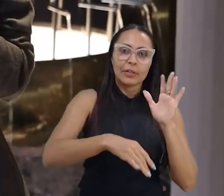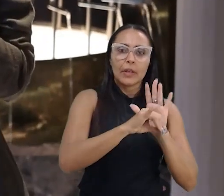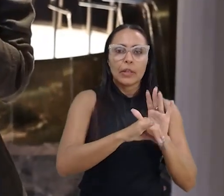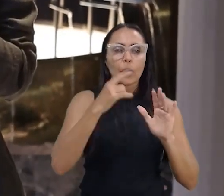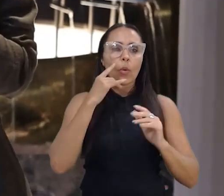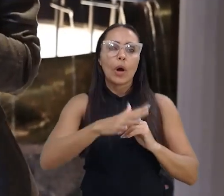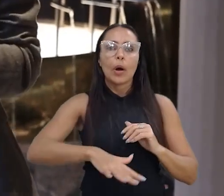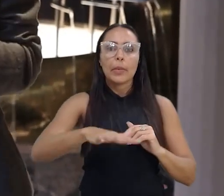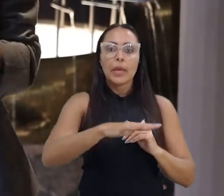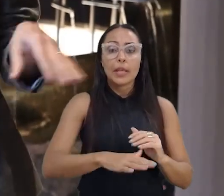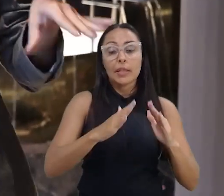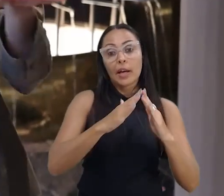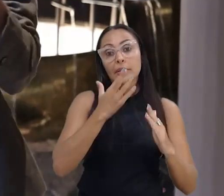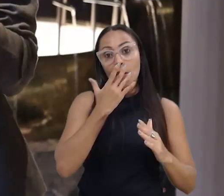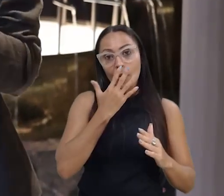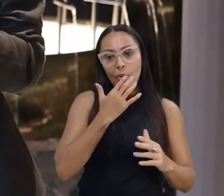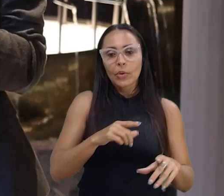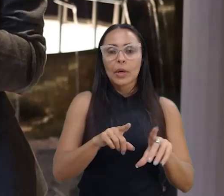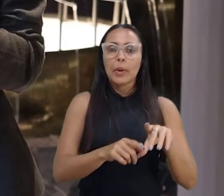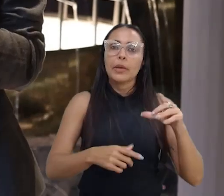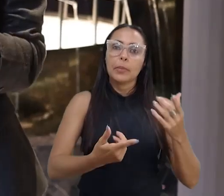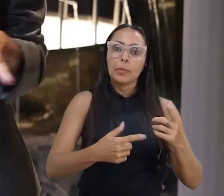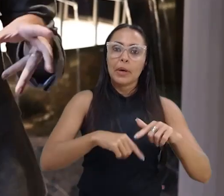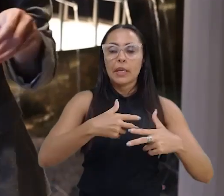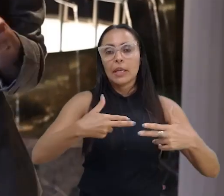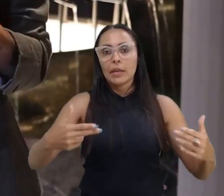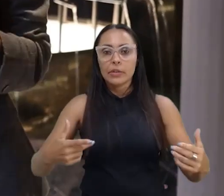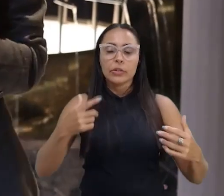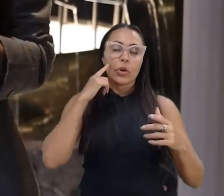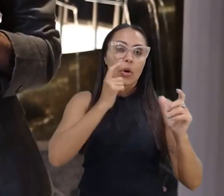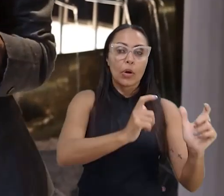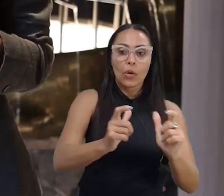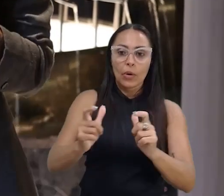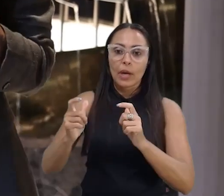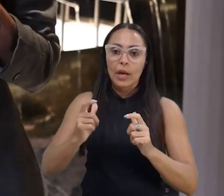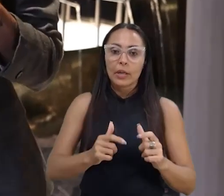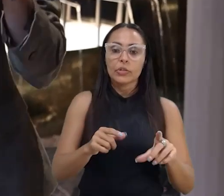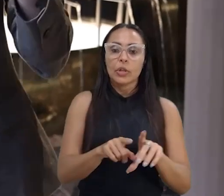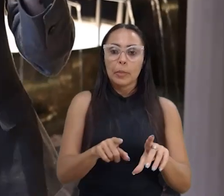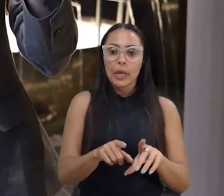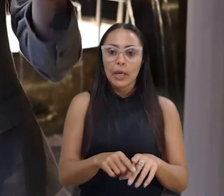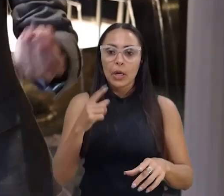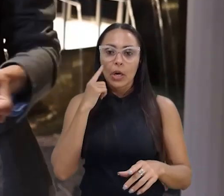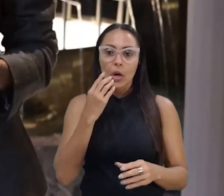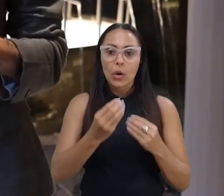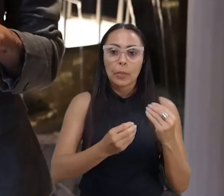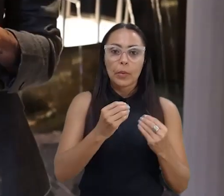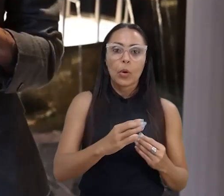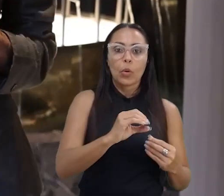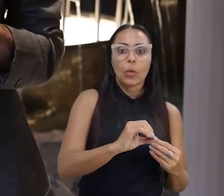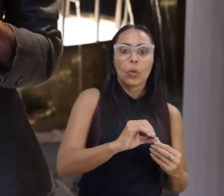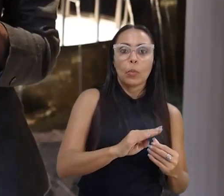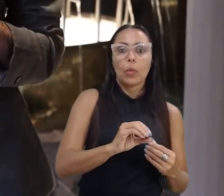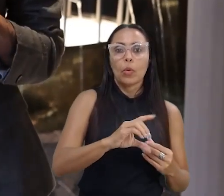bem sofisticados também na Casa Cor. Temos a junção de materiais diferentes, materiais locais, como os ladrilhos, como o combogó.